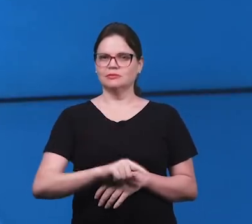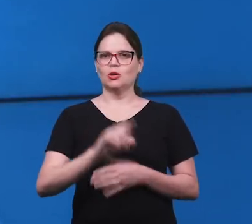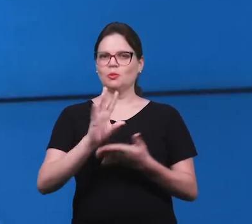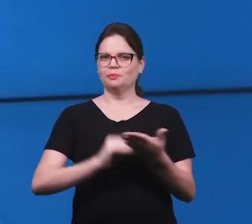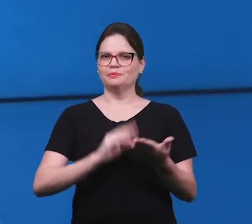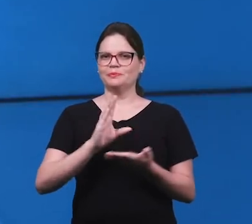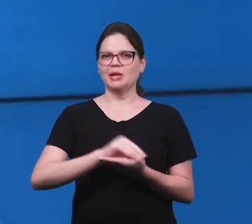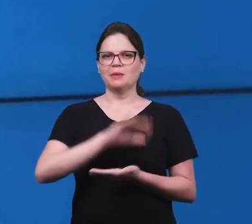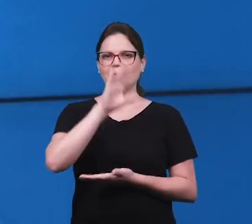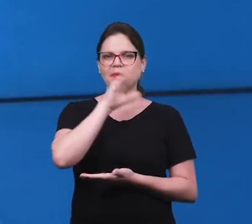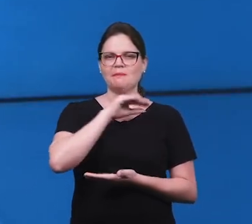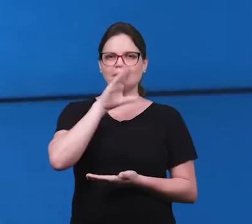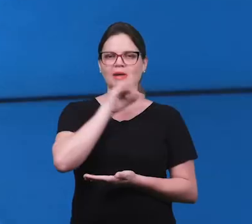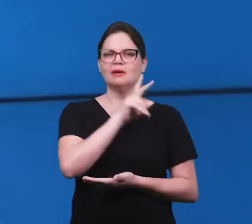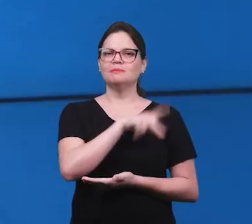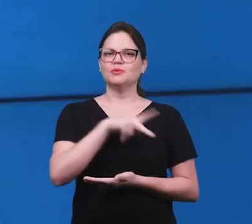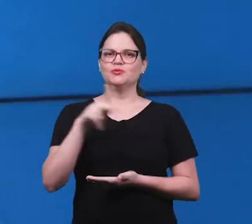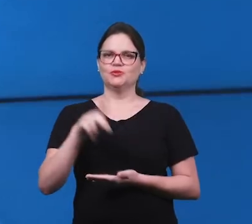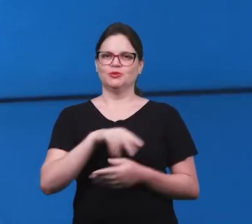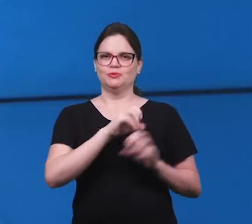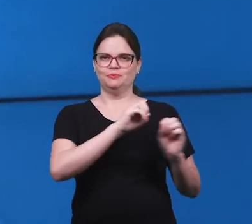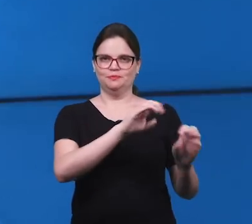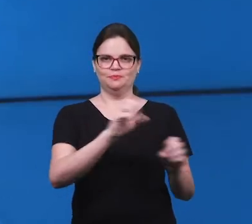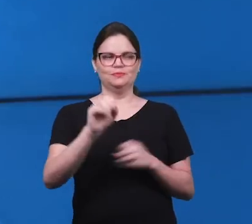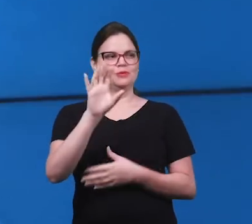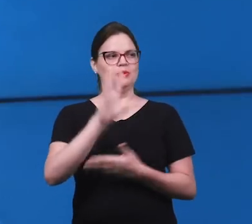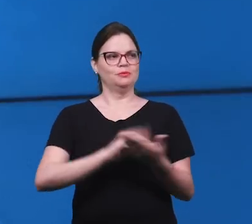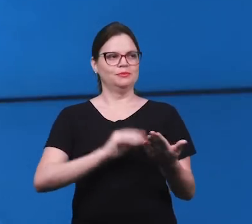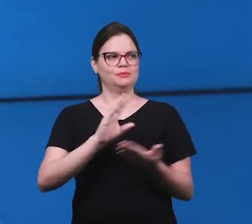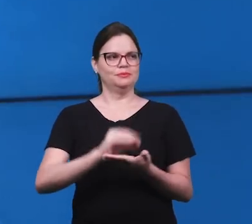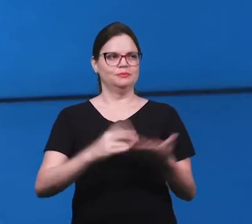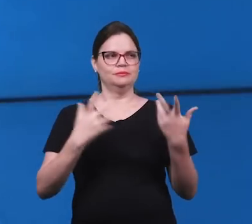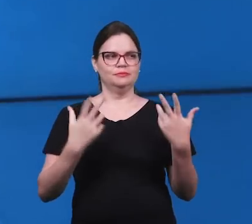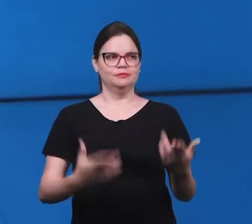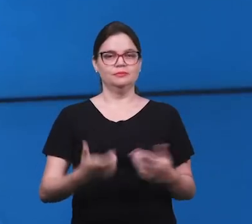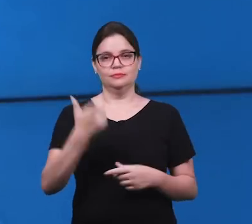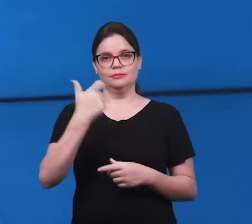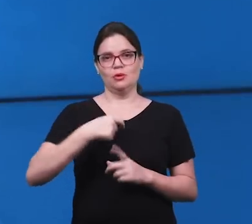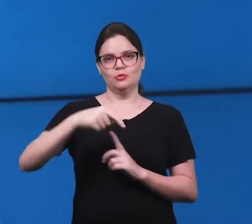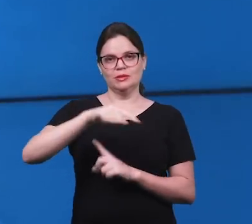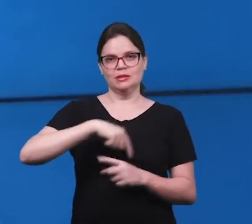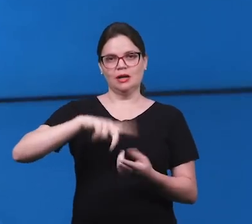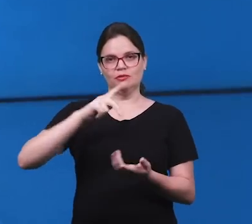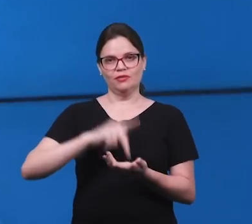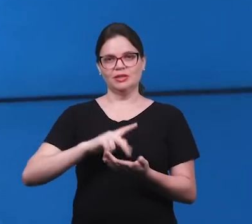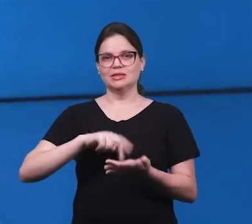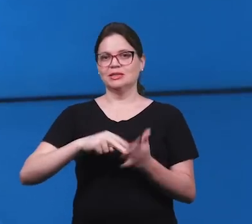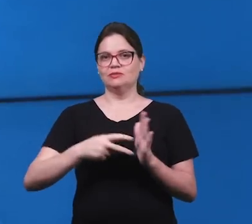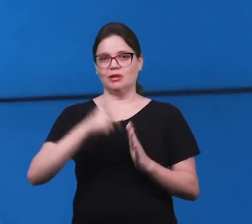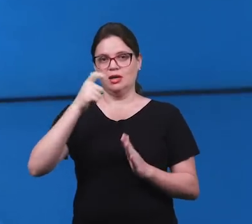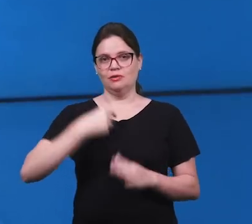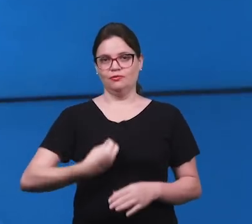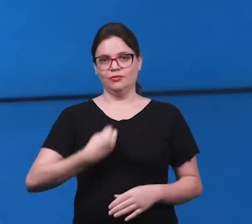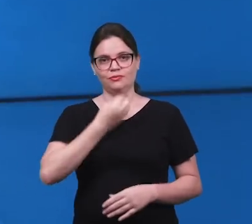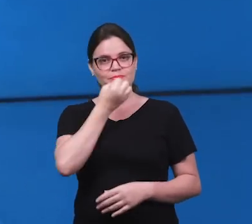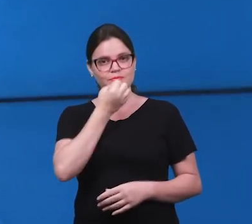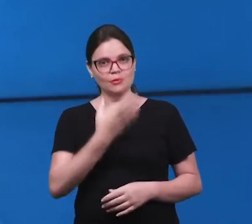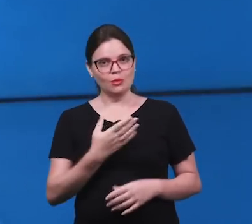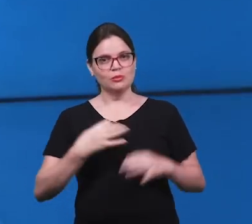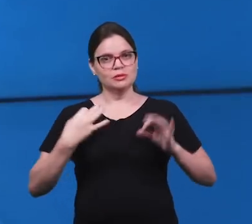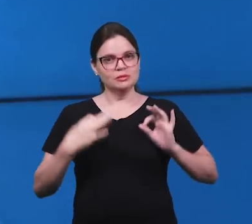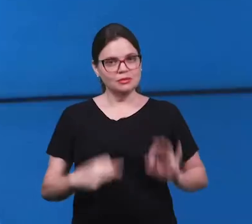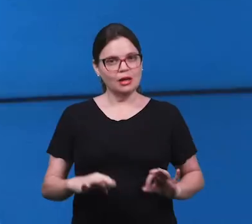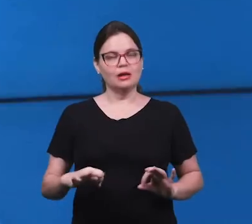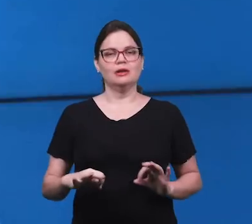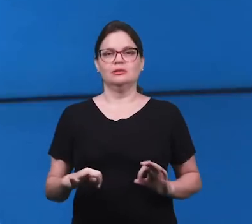repetindo ali, acompanhando a professora, né? Ser santo e verdadeiro significa viver de maneira boa, né? Boa e